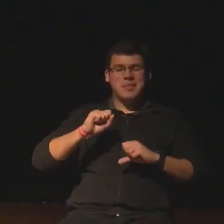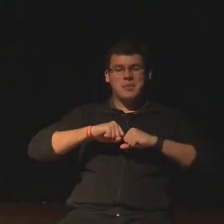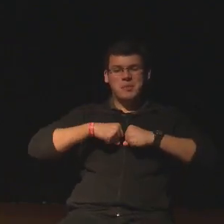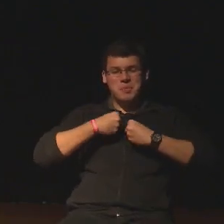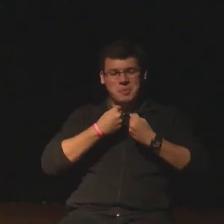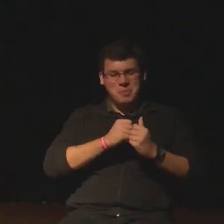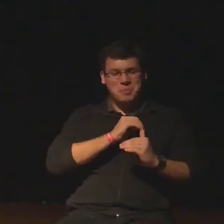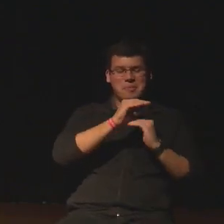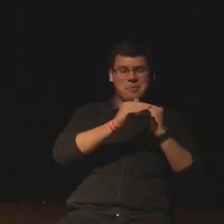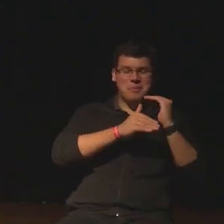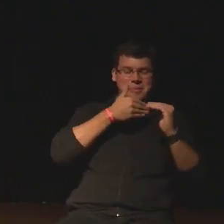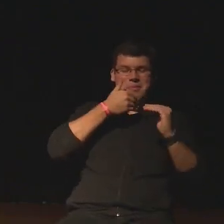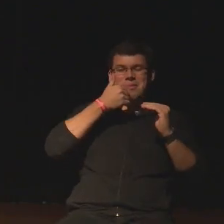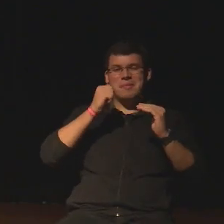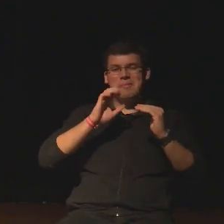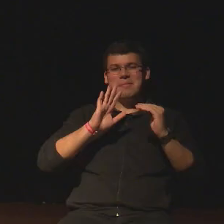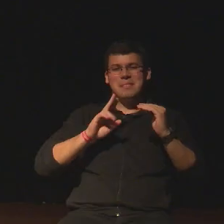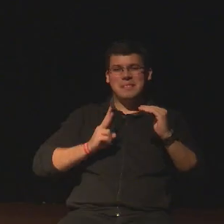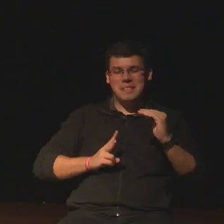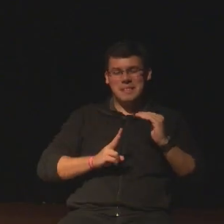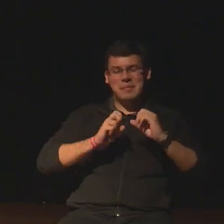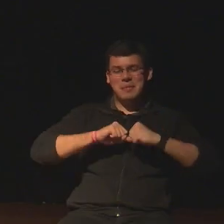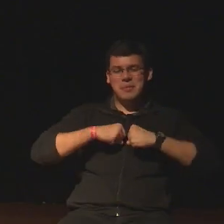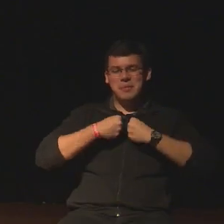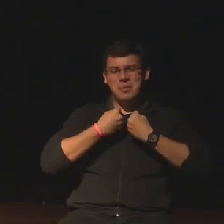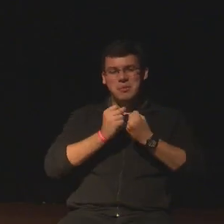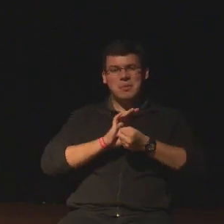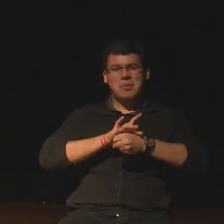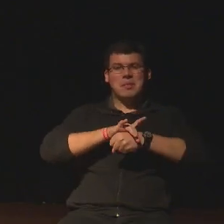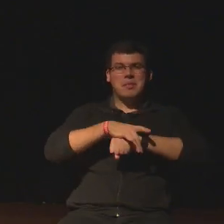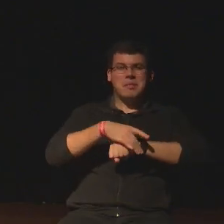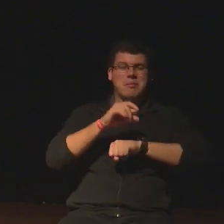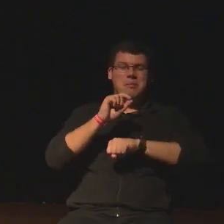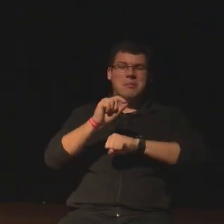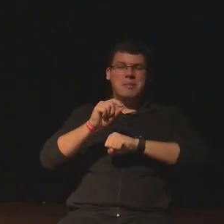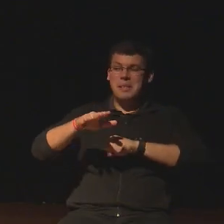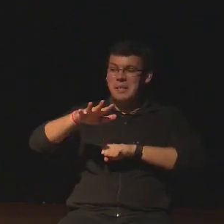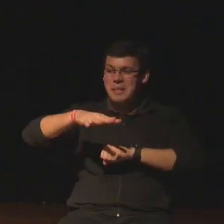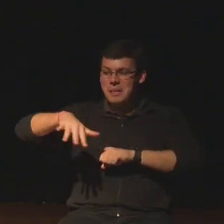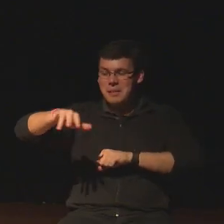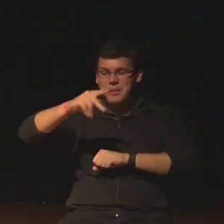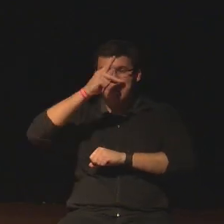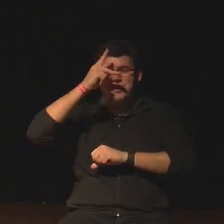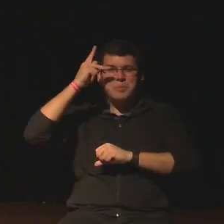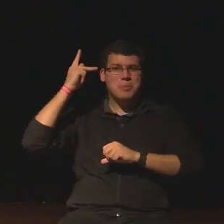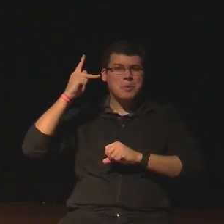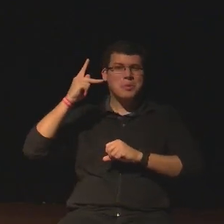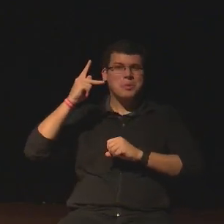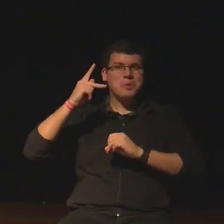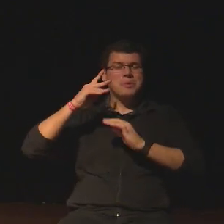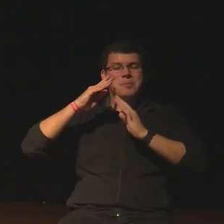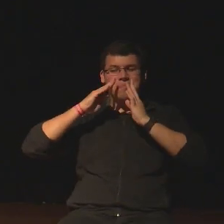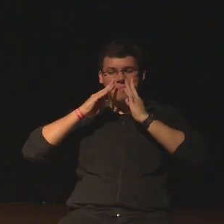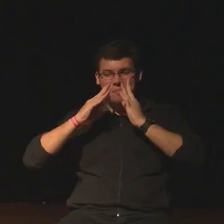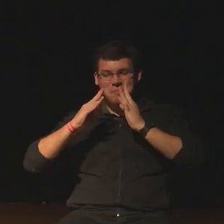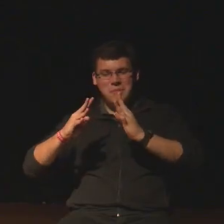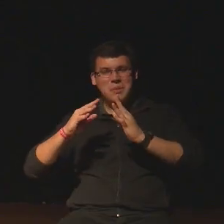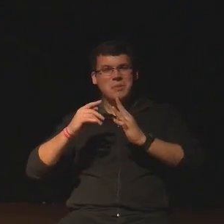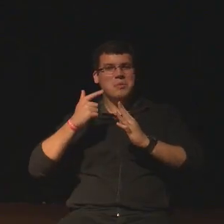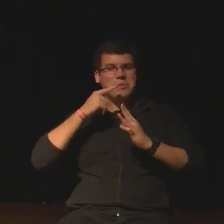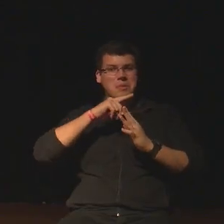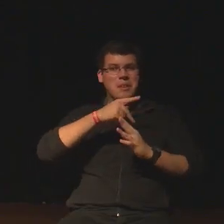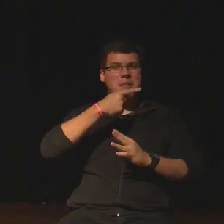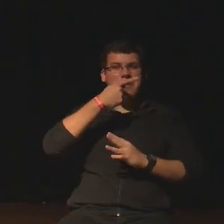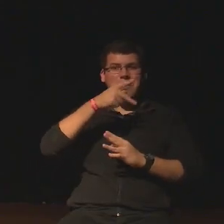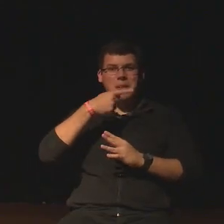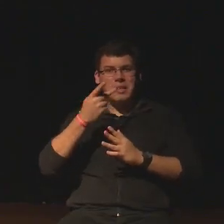melhorar, mas sempre com esse esforço de garantir que as pessoas sejam ouvidas, seja pela consulta pública, que facilita também